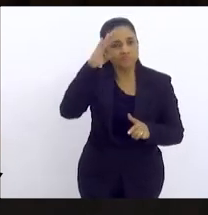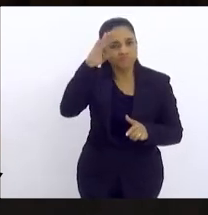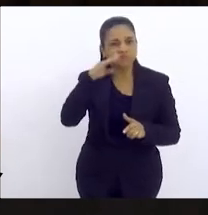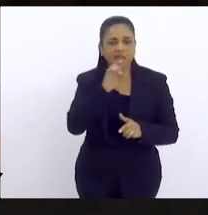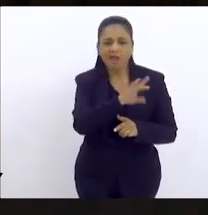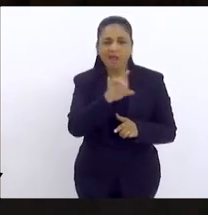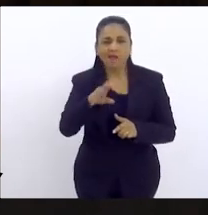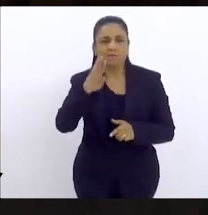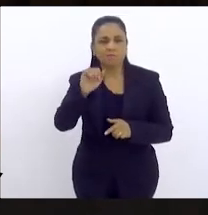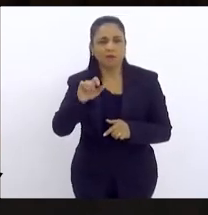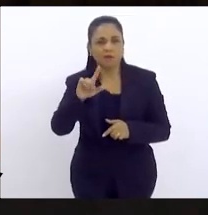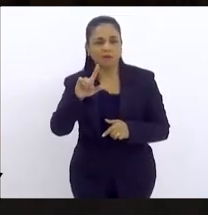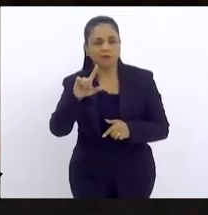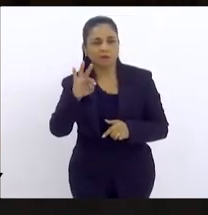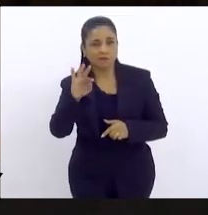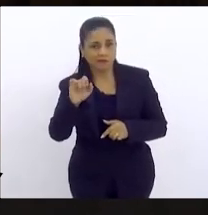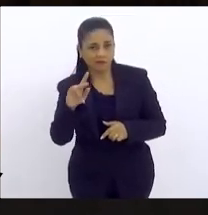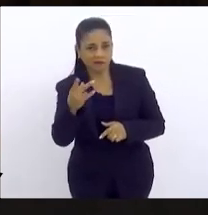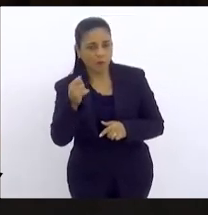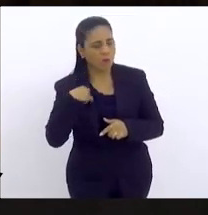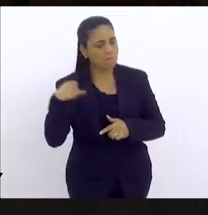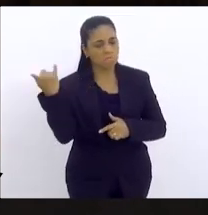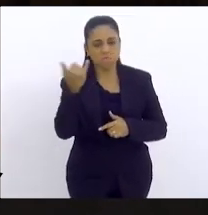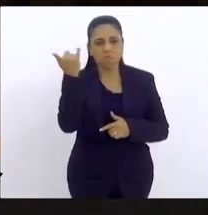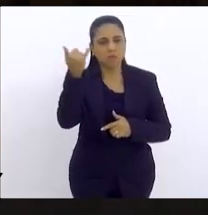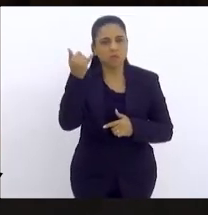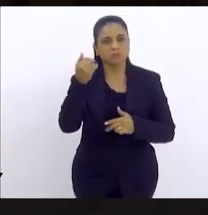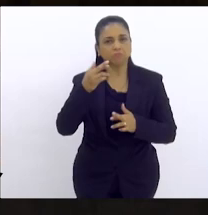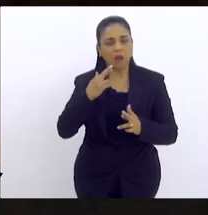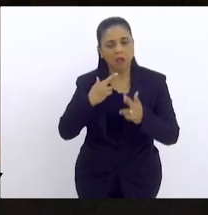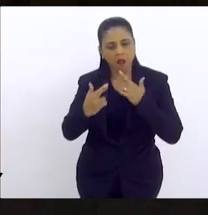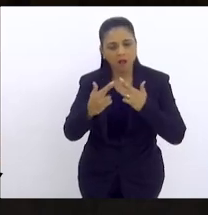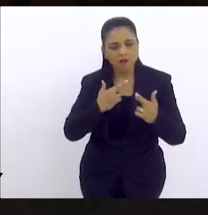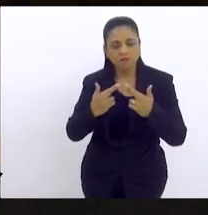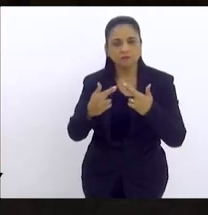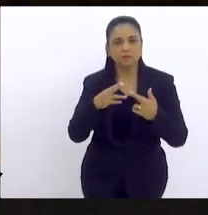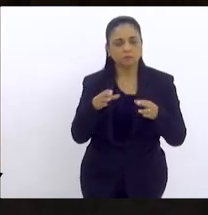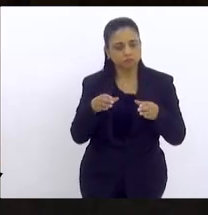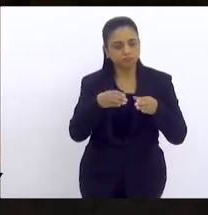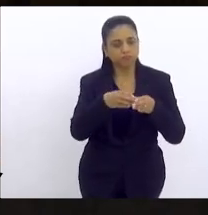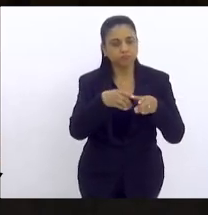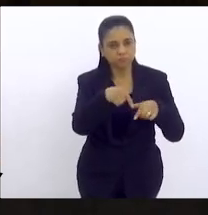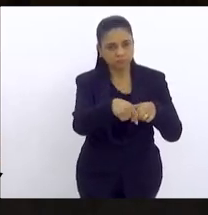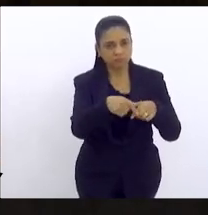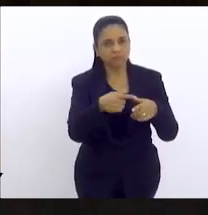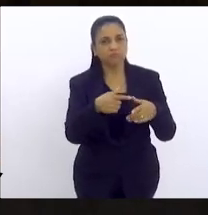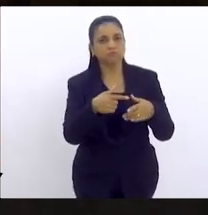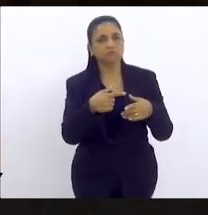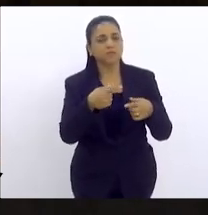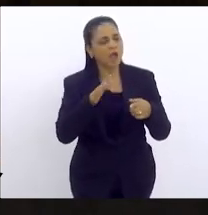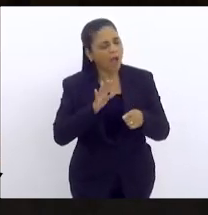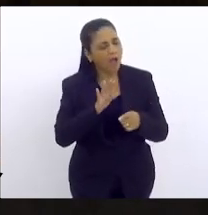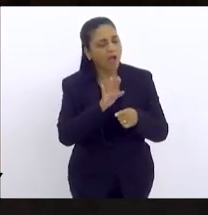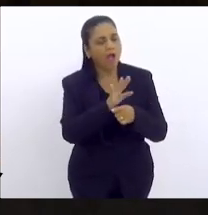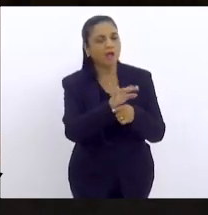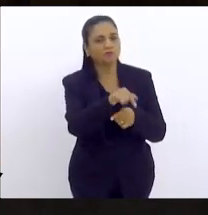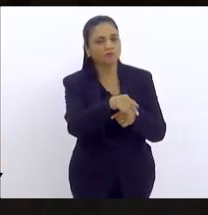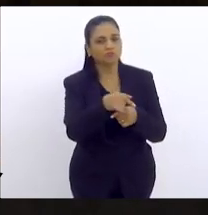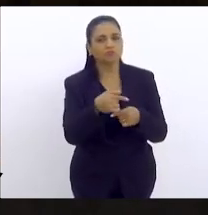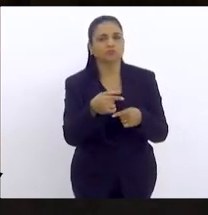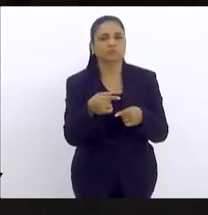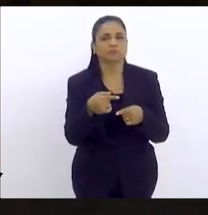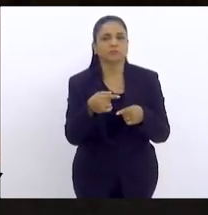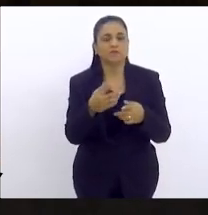se tiver esse telefone poder essa relação chegar até a comissão aqui para que a gente possa estar até ajudando que às vezes a